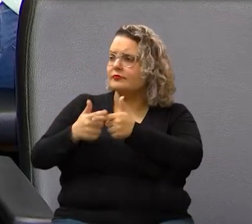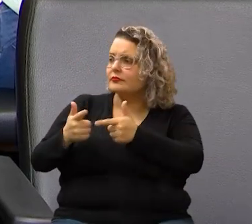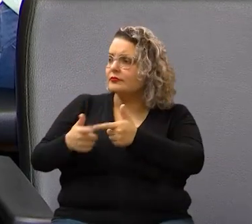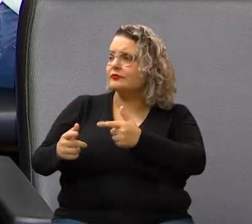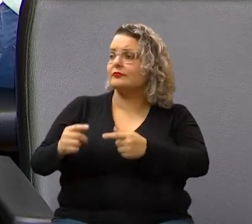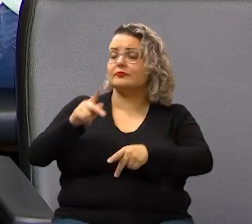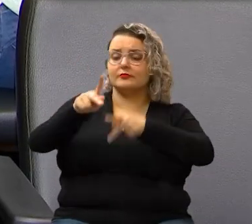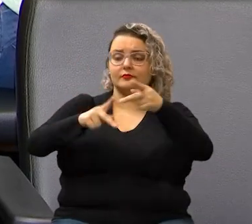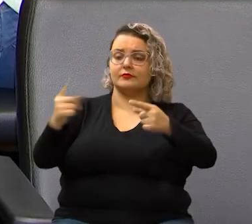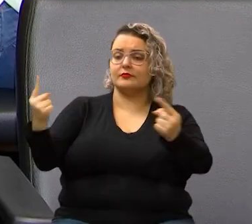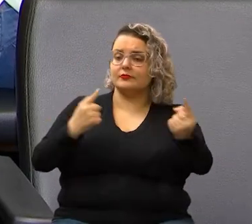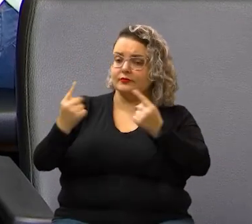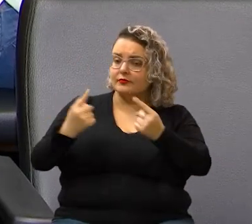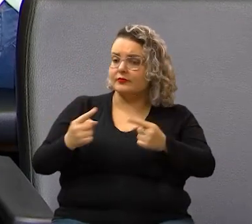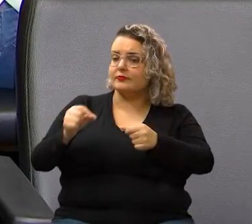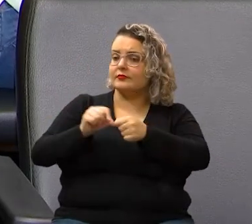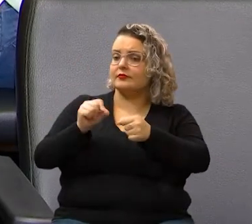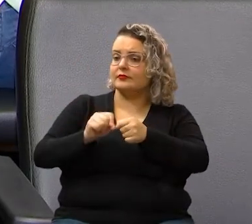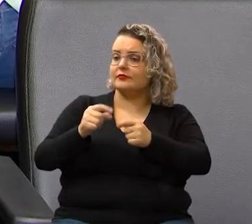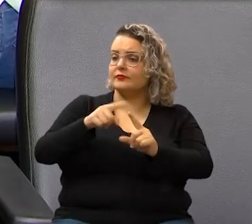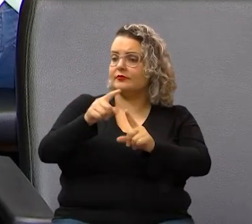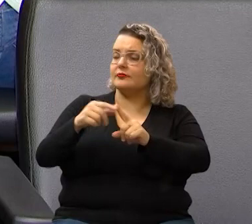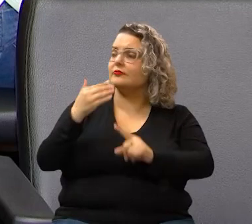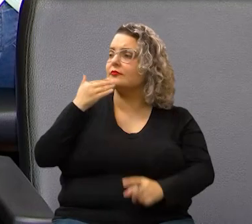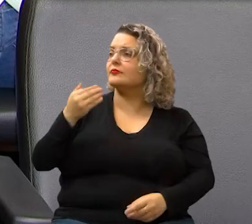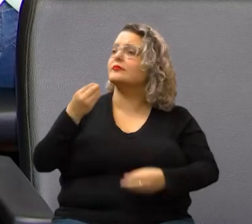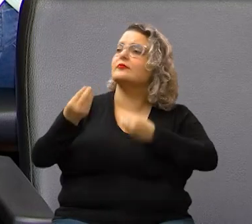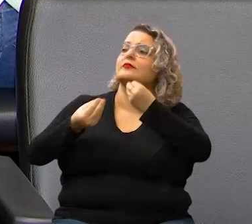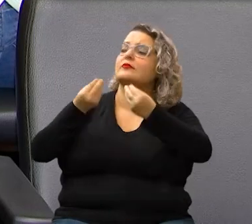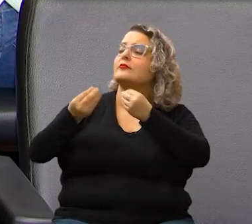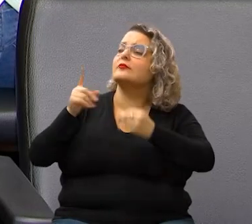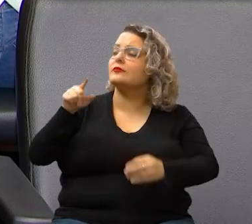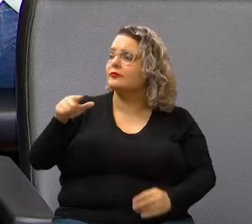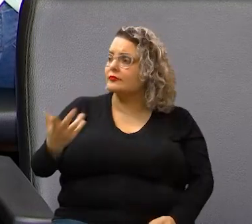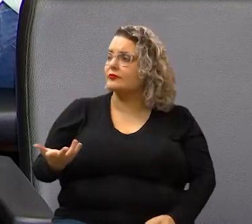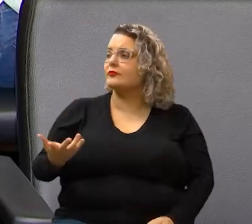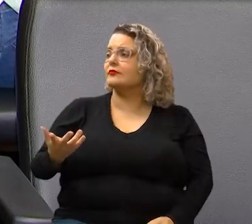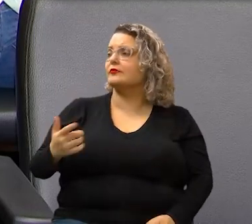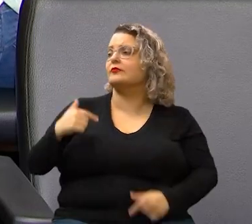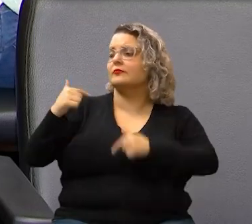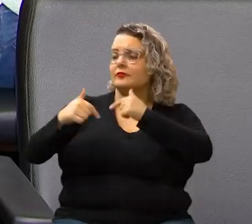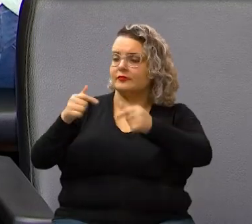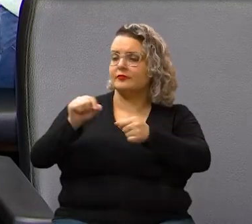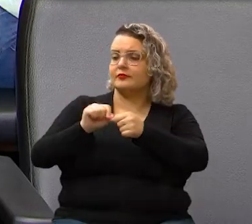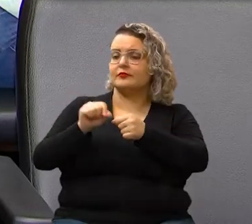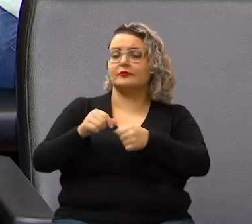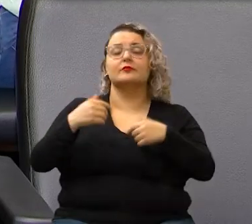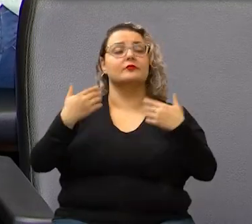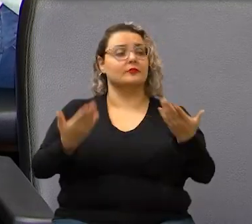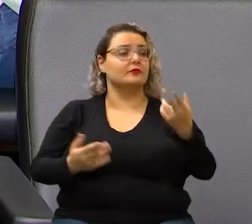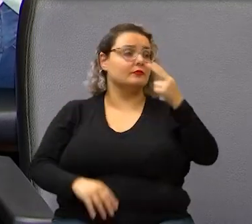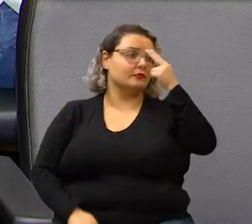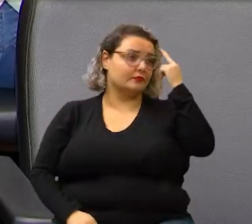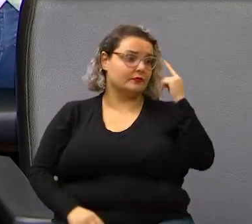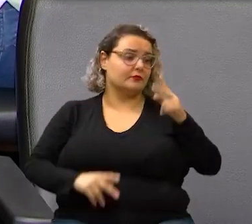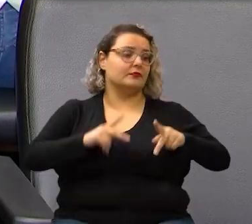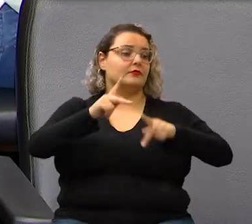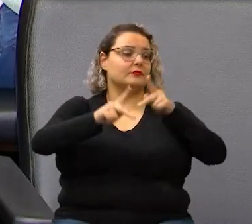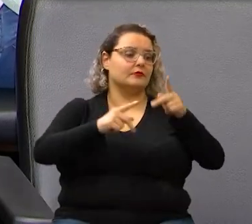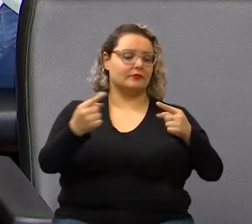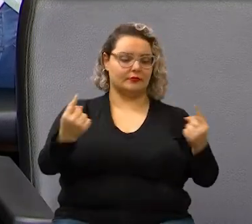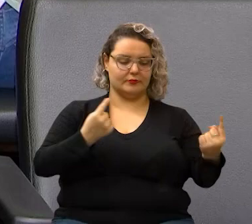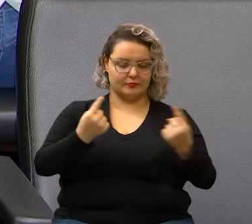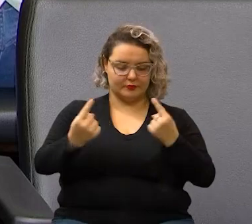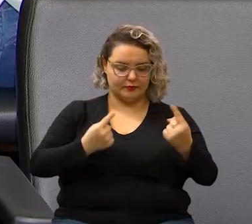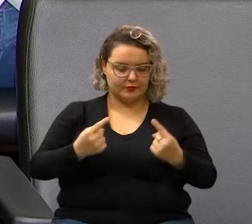algum problema, a população chega até o senhor e faz algum tipo de pedido? Conta um pouquinho como é que esse trabalho é realizado. Então, Gabriel,